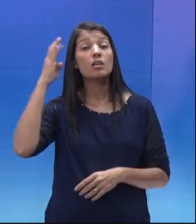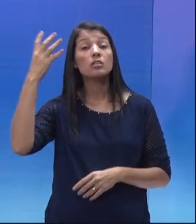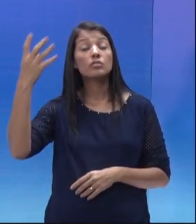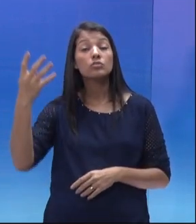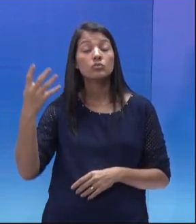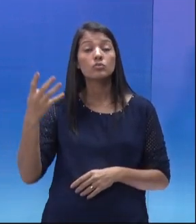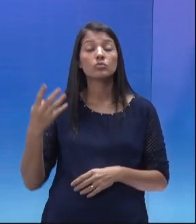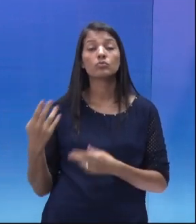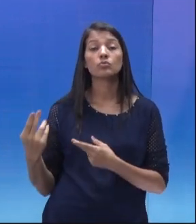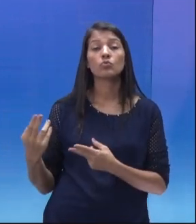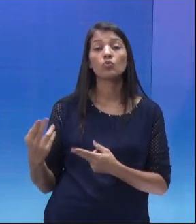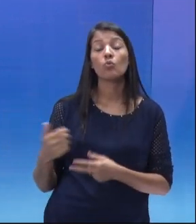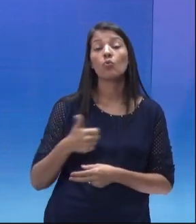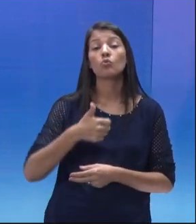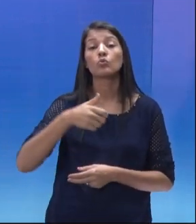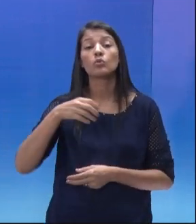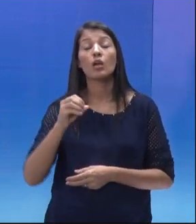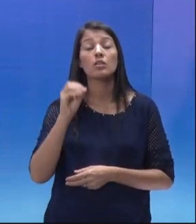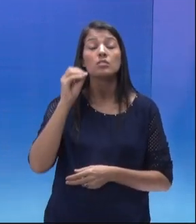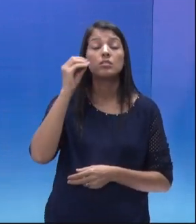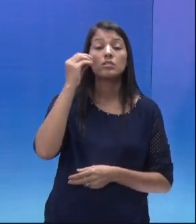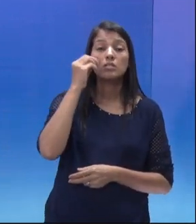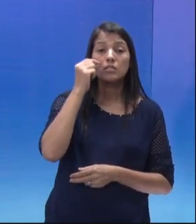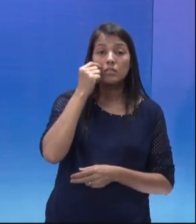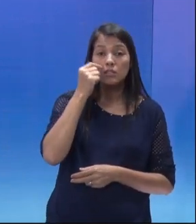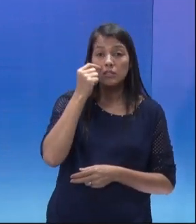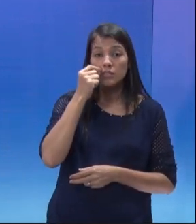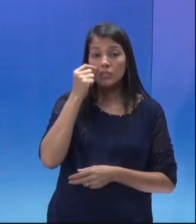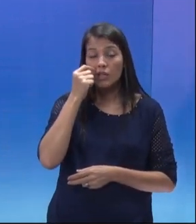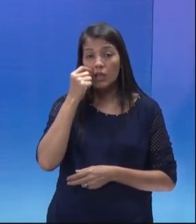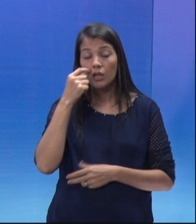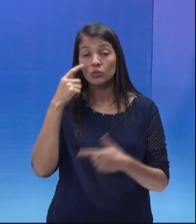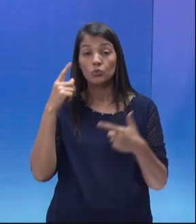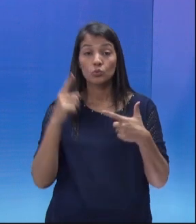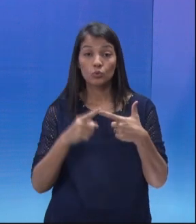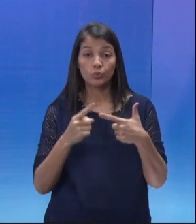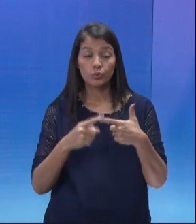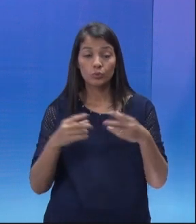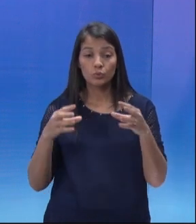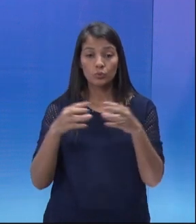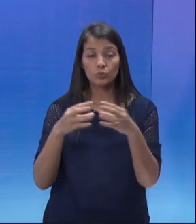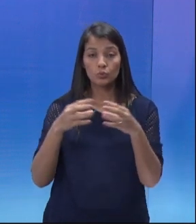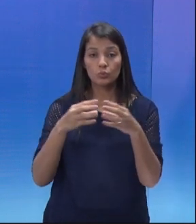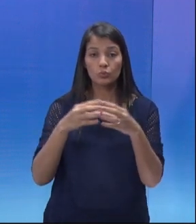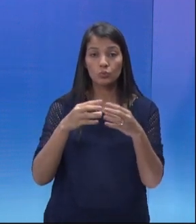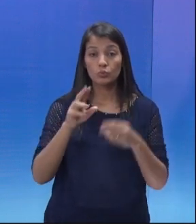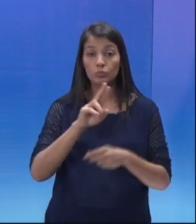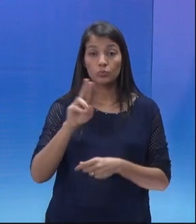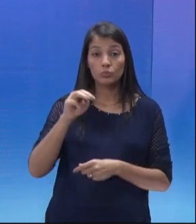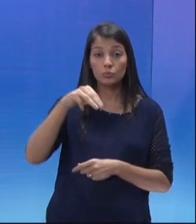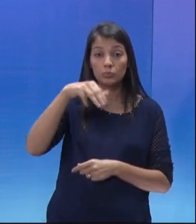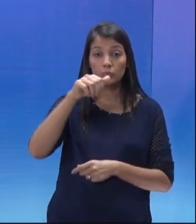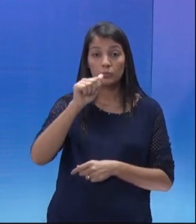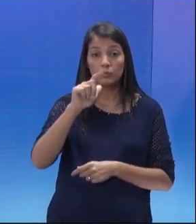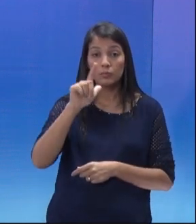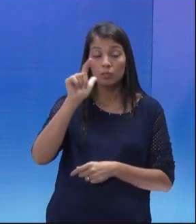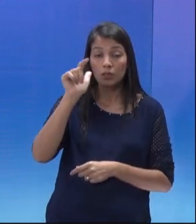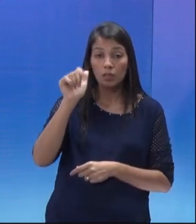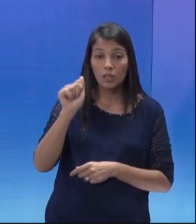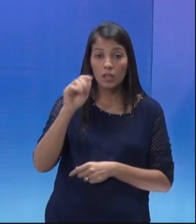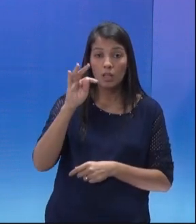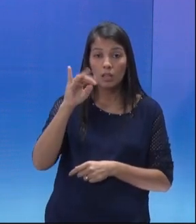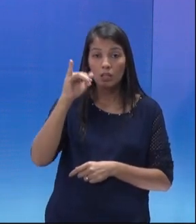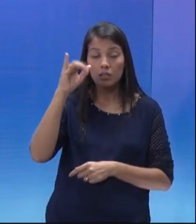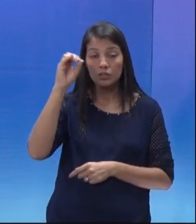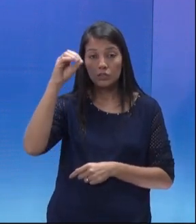malation. Lembrando que o malation tem uma dose letal de 1000 miligramas para cada quilo de rato. Sabendo que o nosso rato apresenta